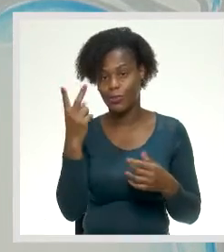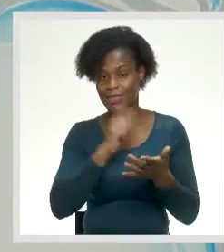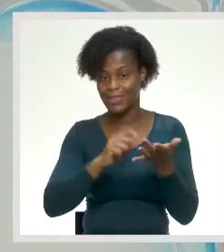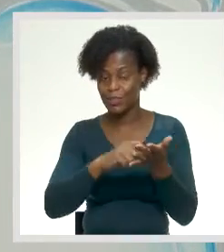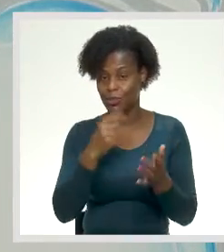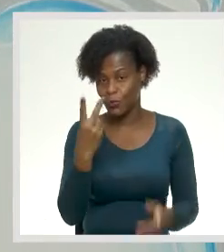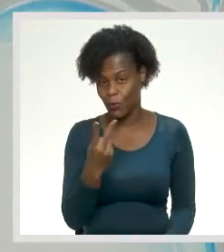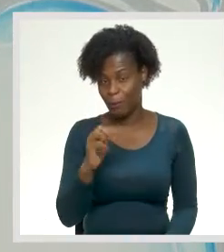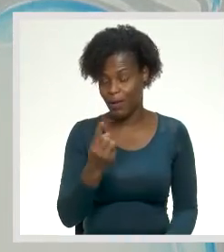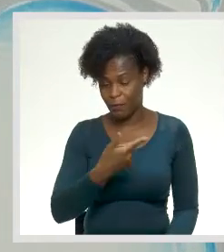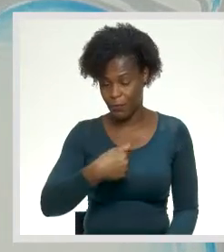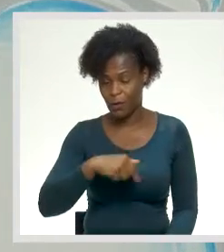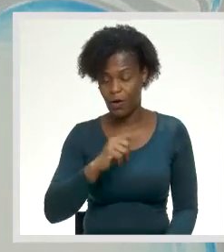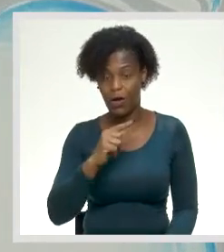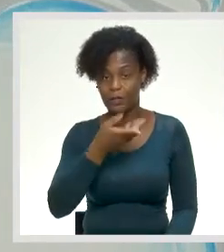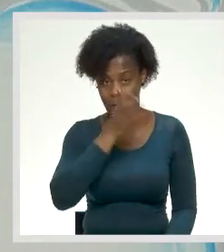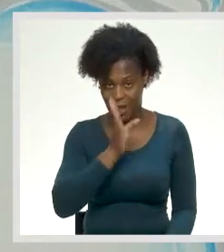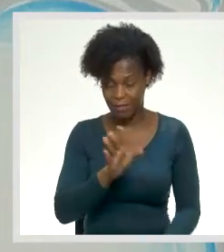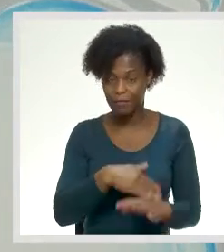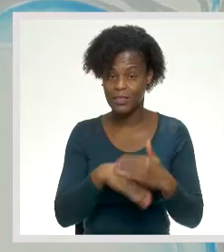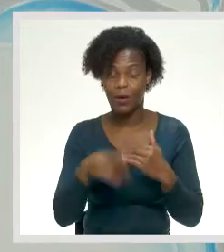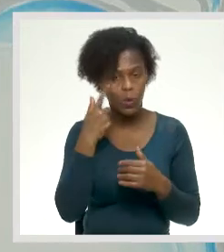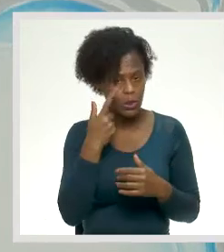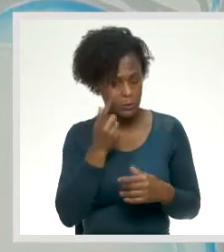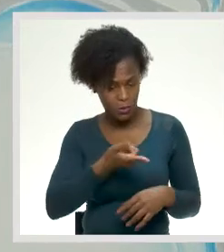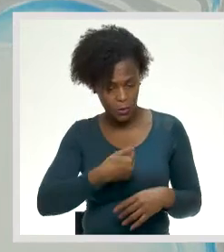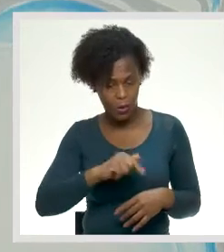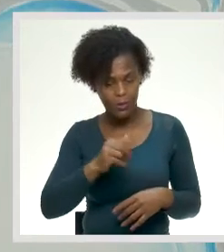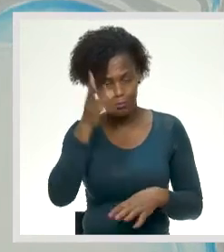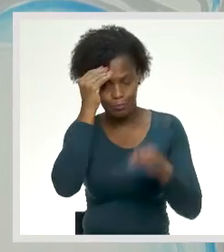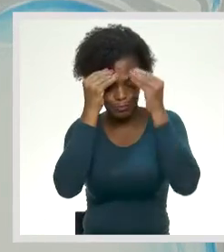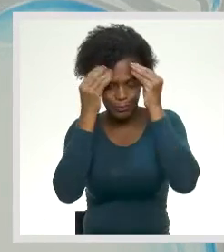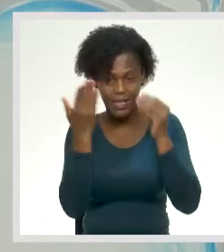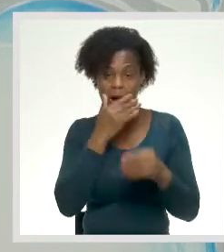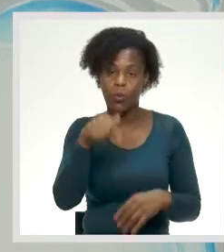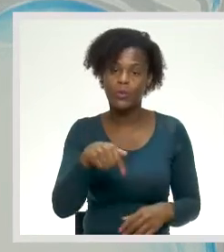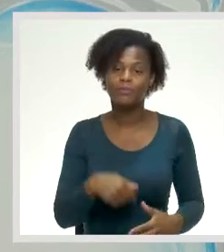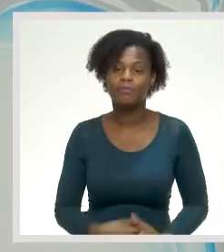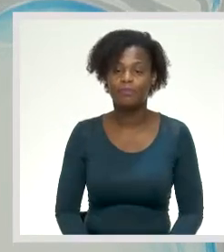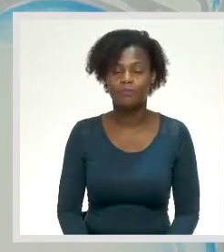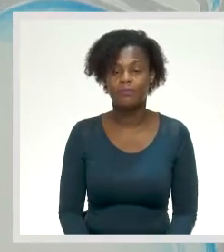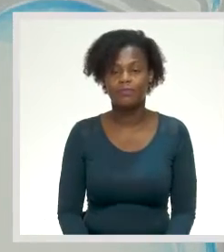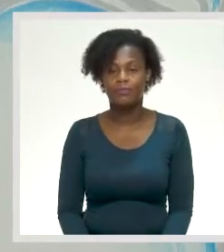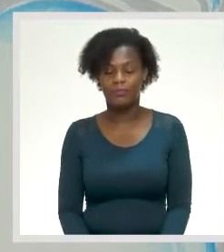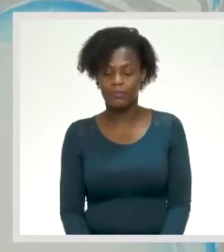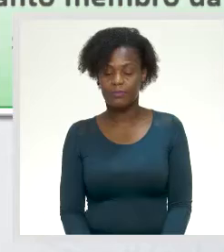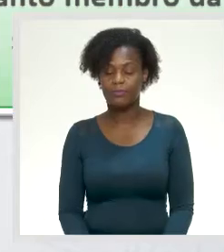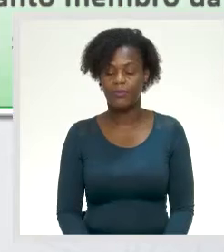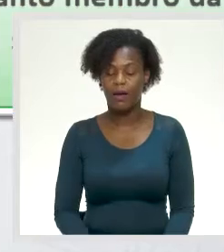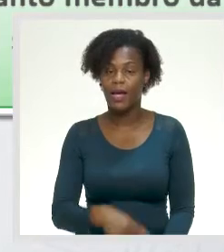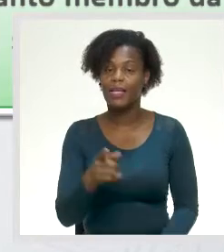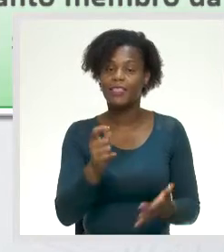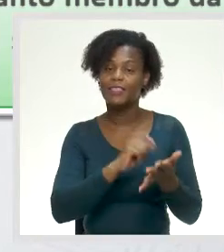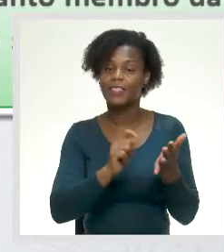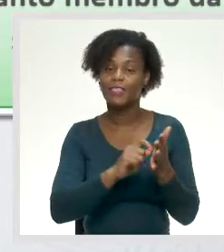2 exercícios para nós aplicarmos o conhecimento que adquirimos na aula de hoje. O